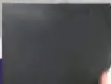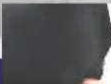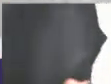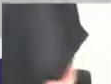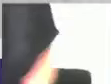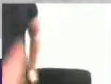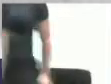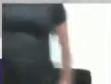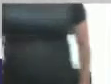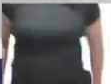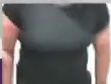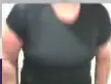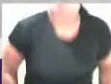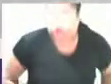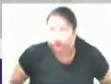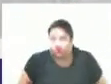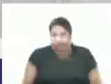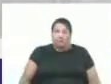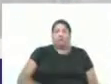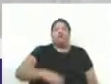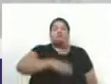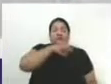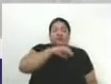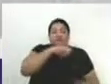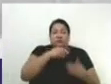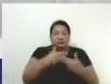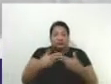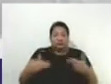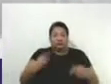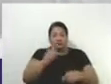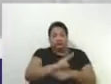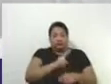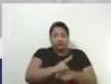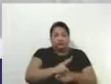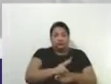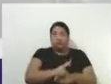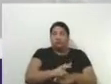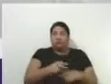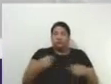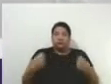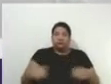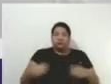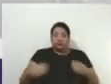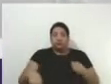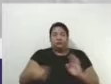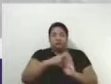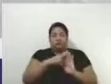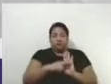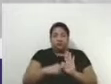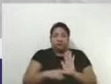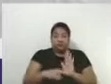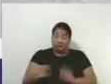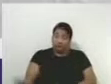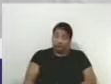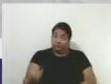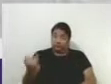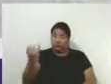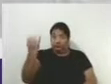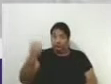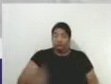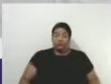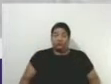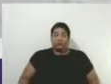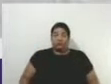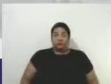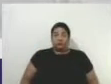dos animais e algumas regras que são regras importantes e responsáveis. Muito obrigado, Sargento Laudo.